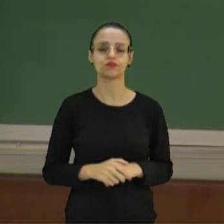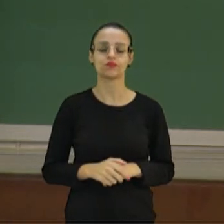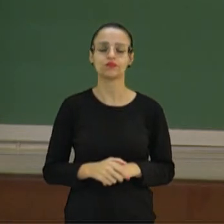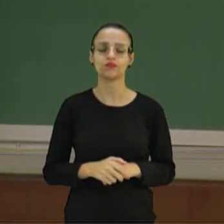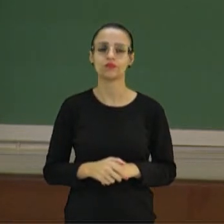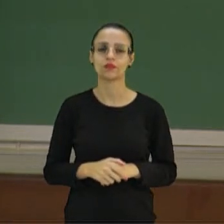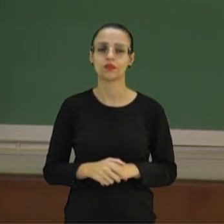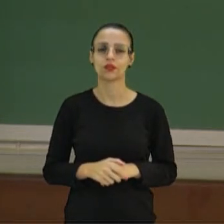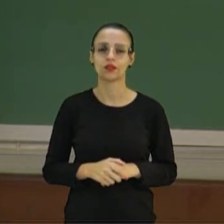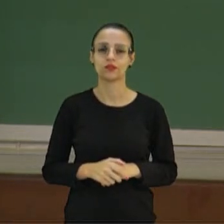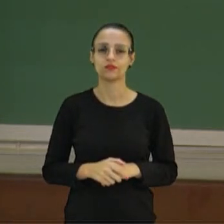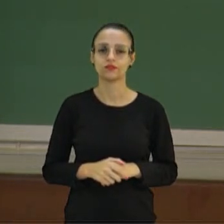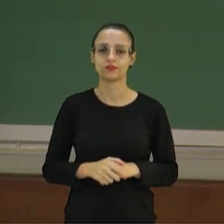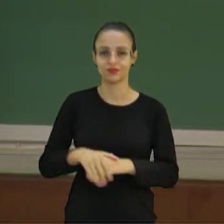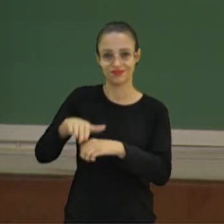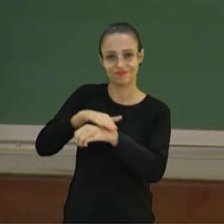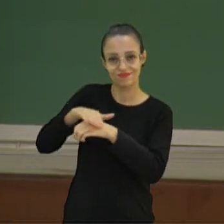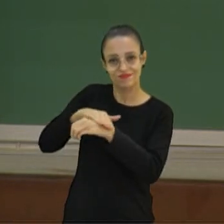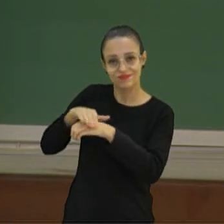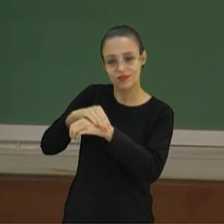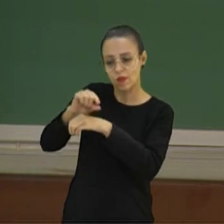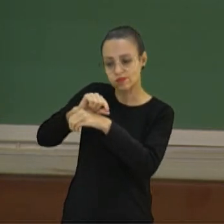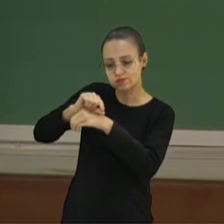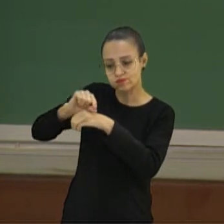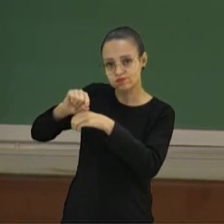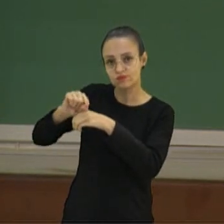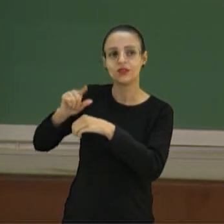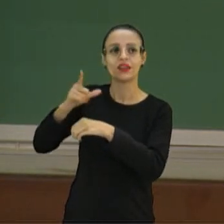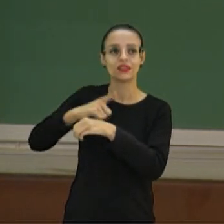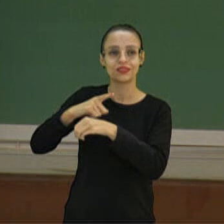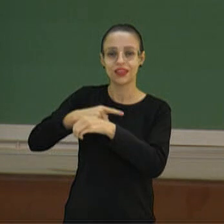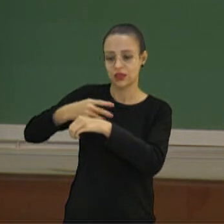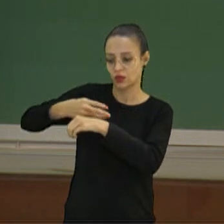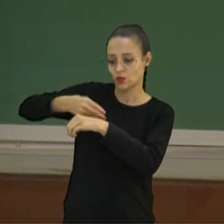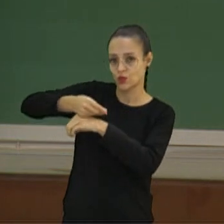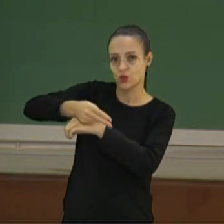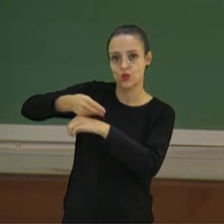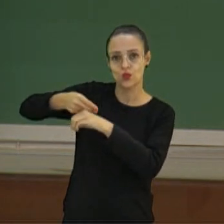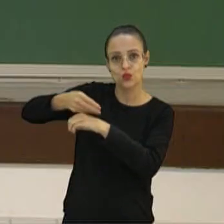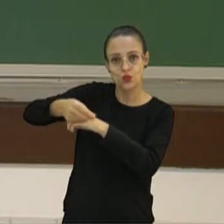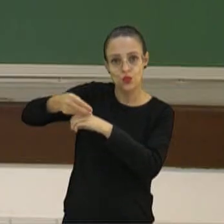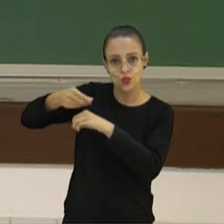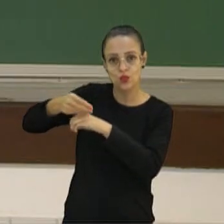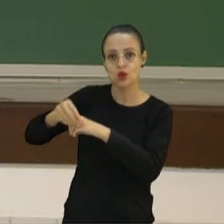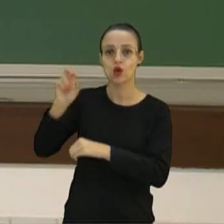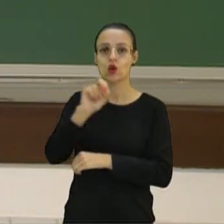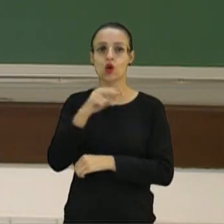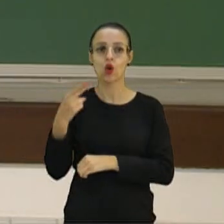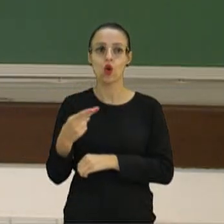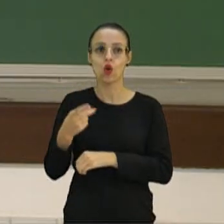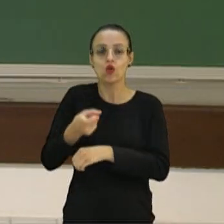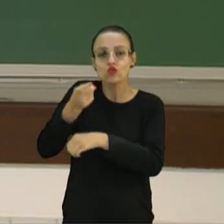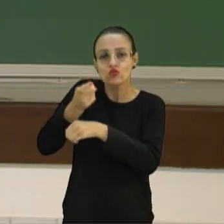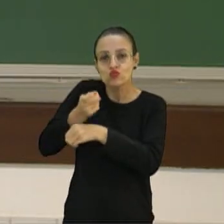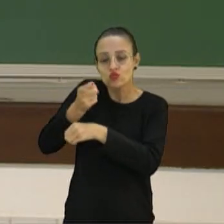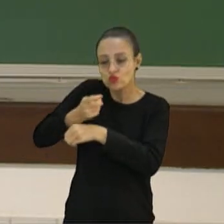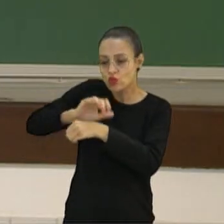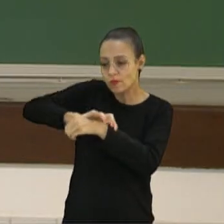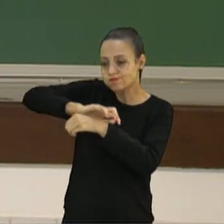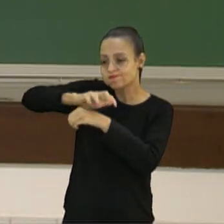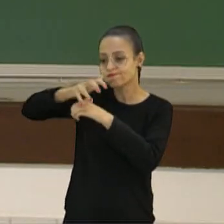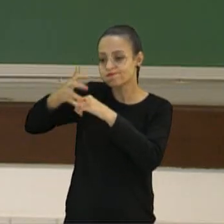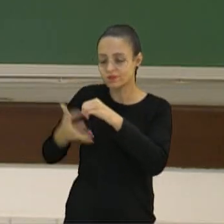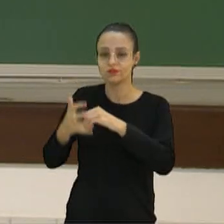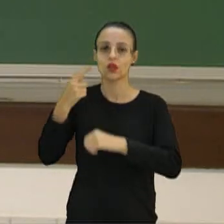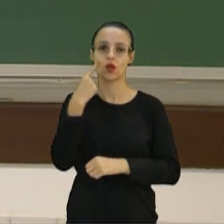a gente fala da pele desses animais, eles têm a pele revestida por escamas ou por placas córneas. Então, quando a